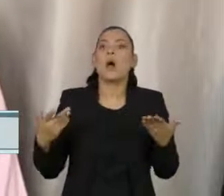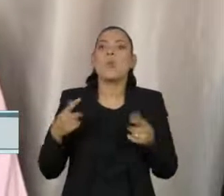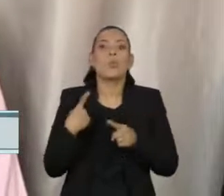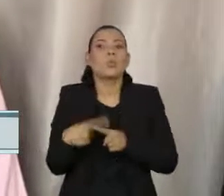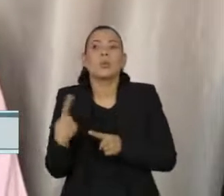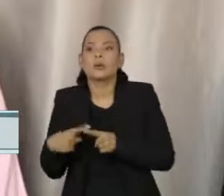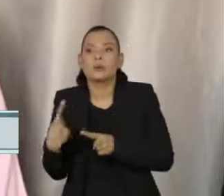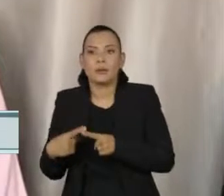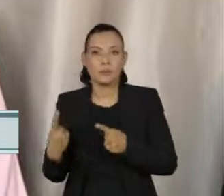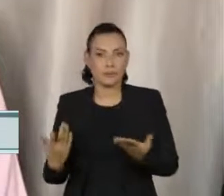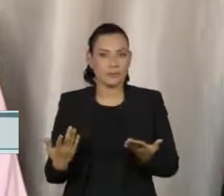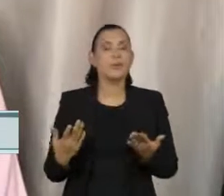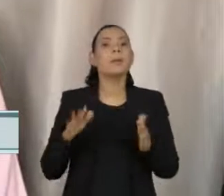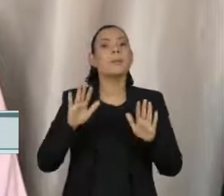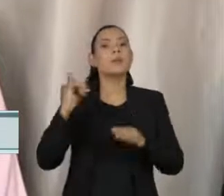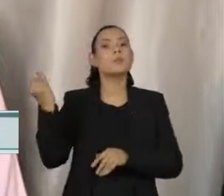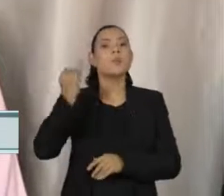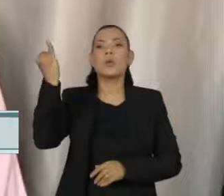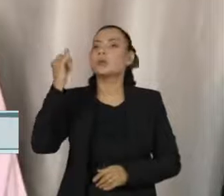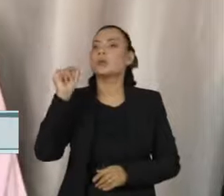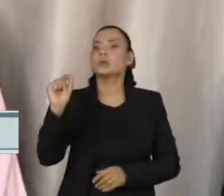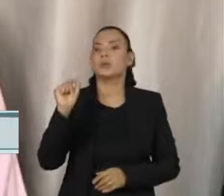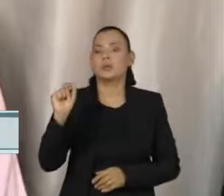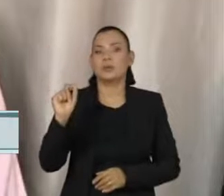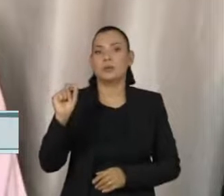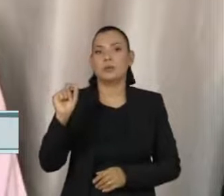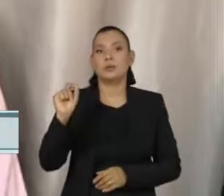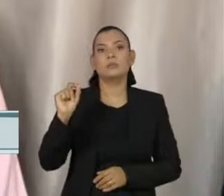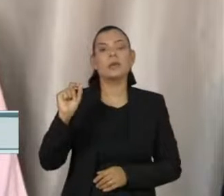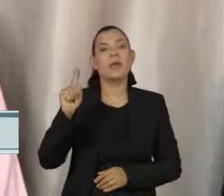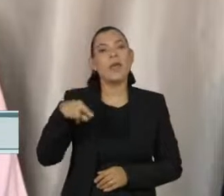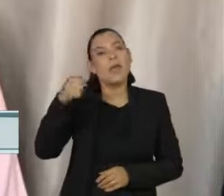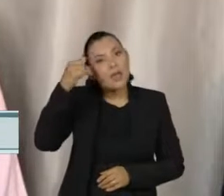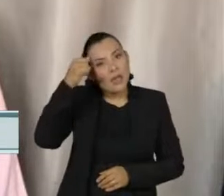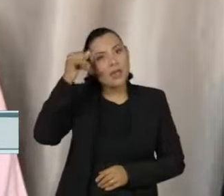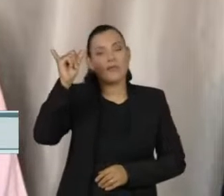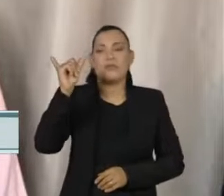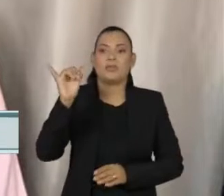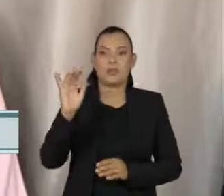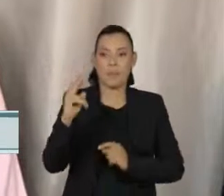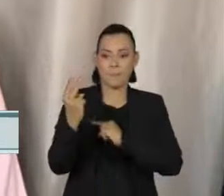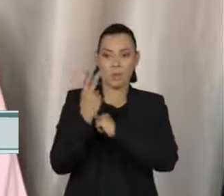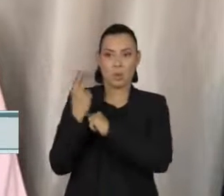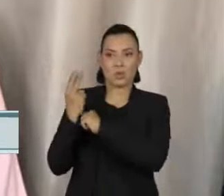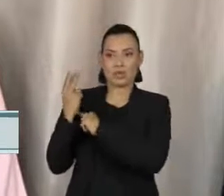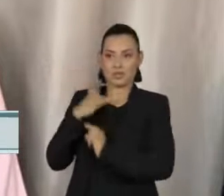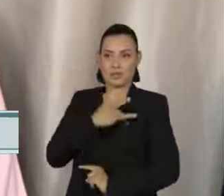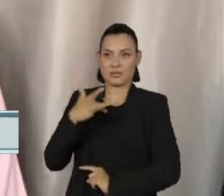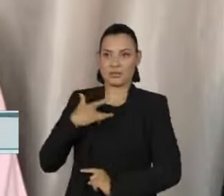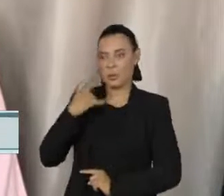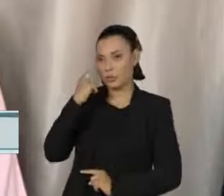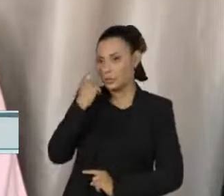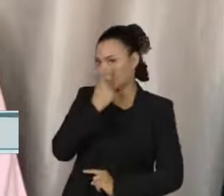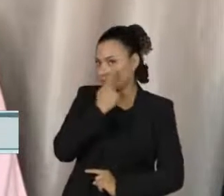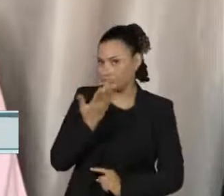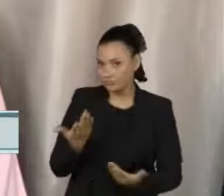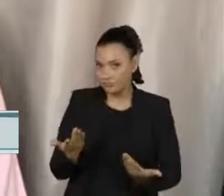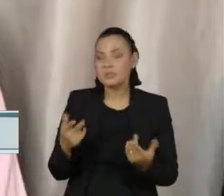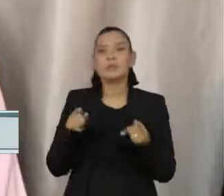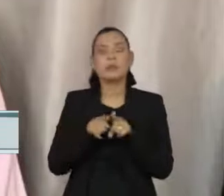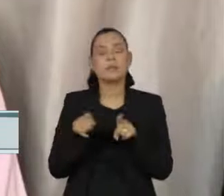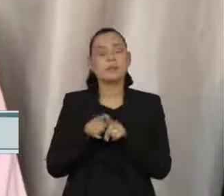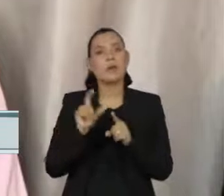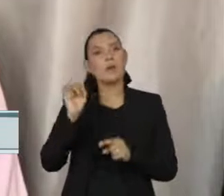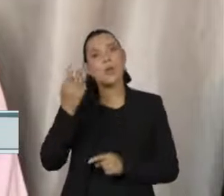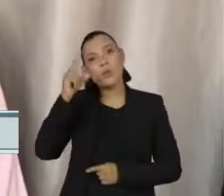gerou a deficiência, o importante é a prevenção e, no caso da pessoa se tornar uma pessoa cega ou com